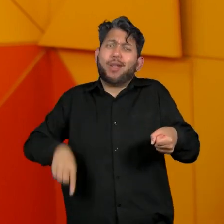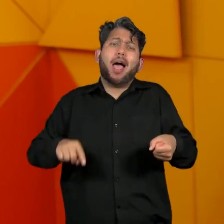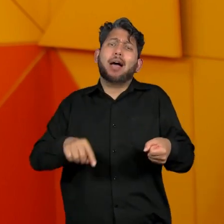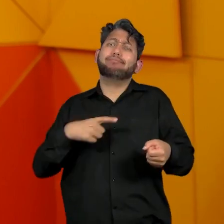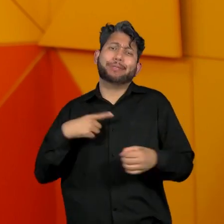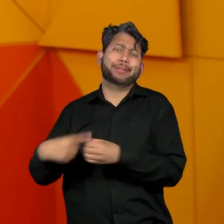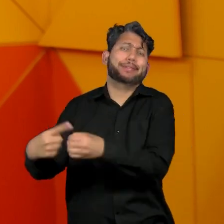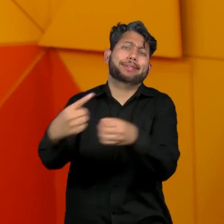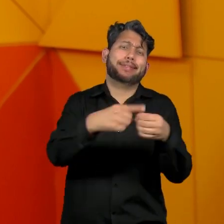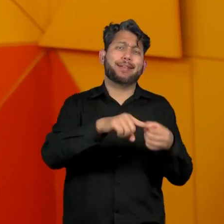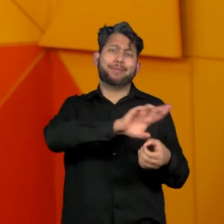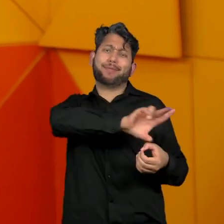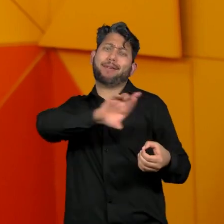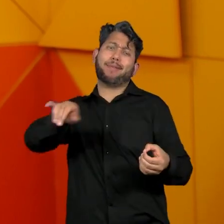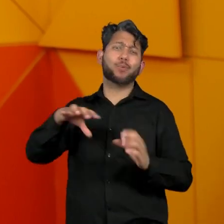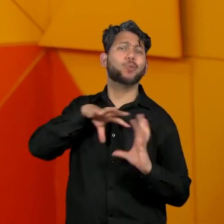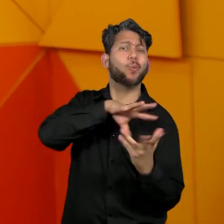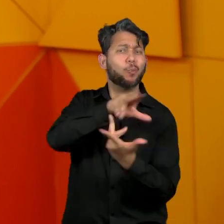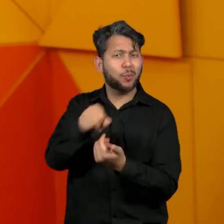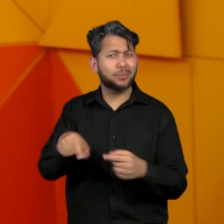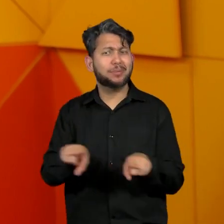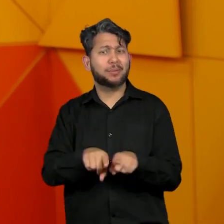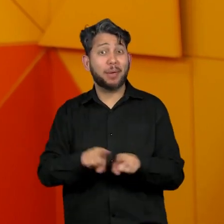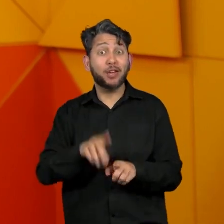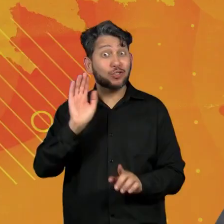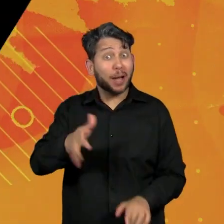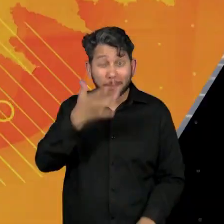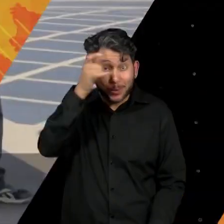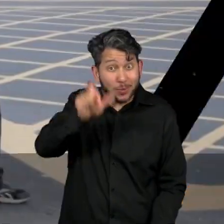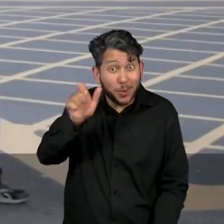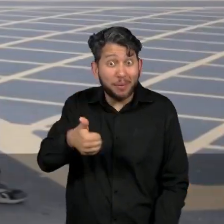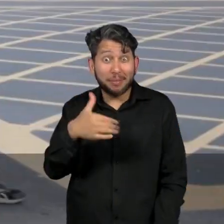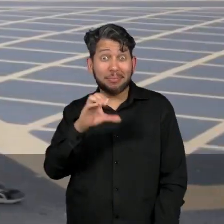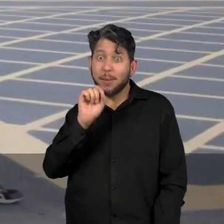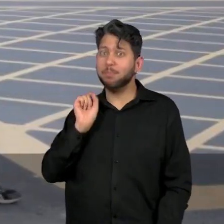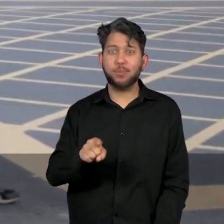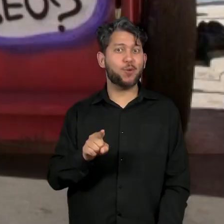e atendeu mais de 10 mil trabalhadores.